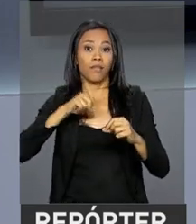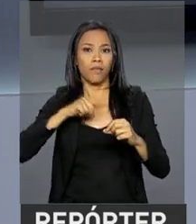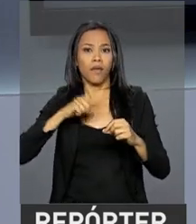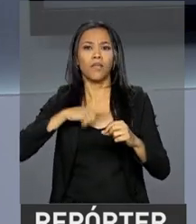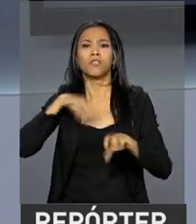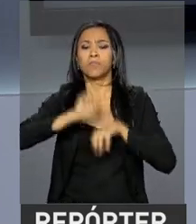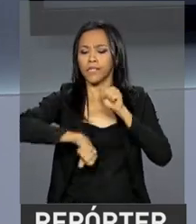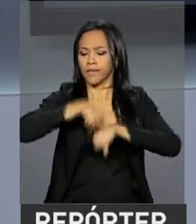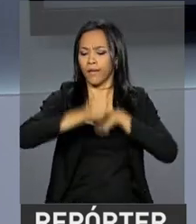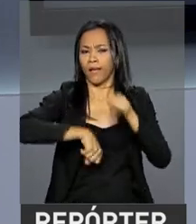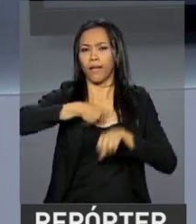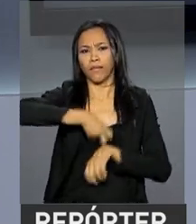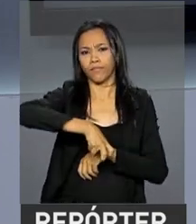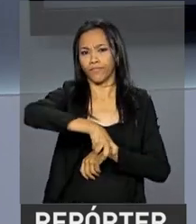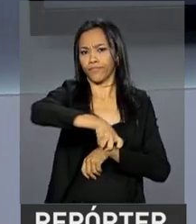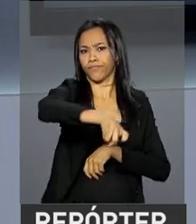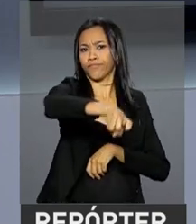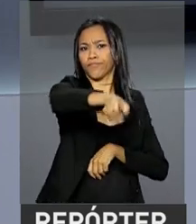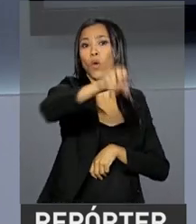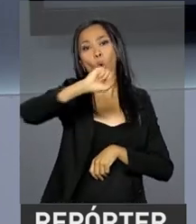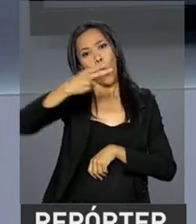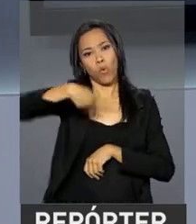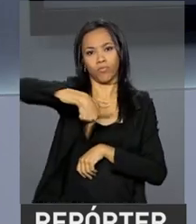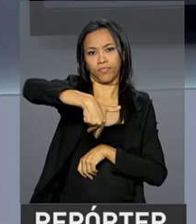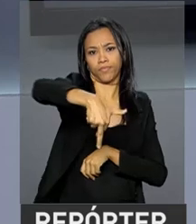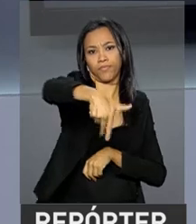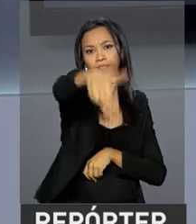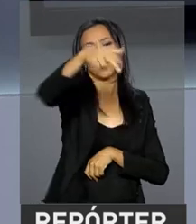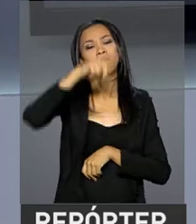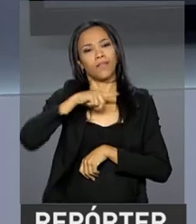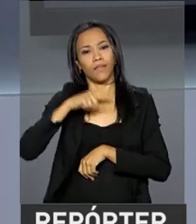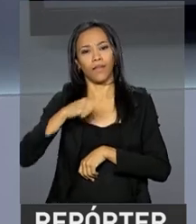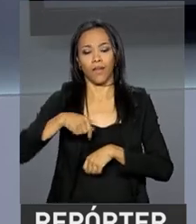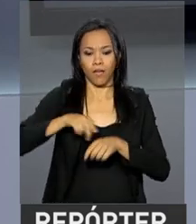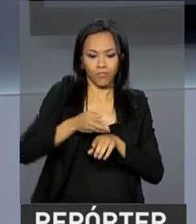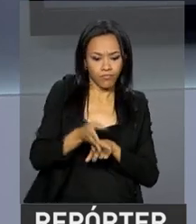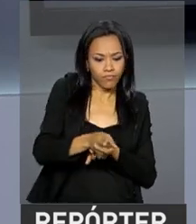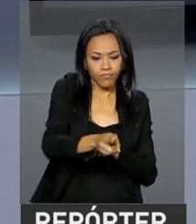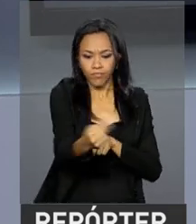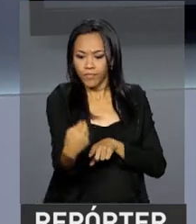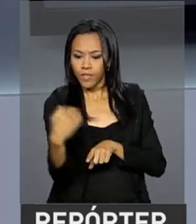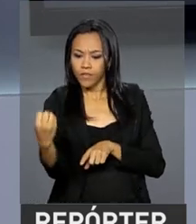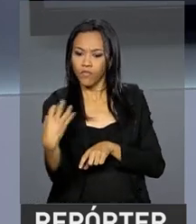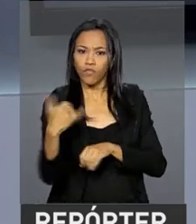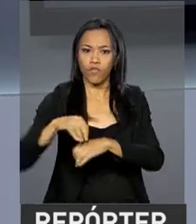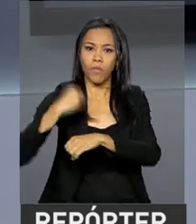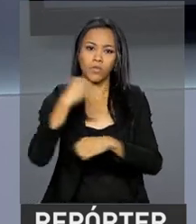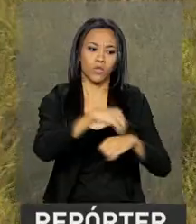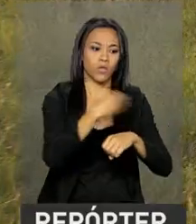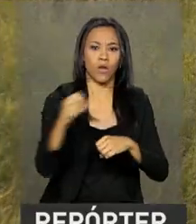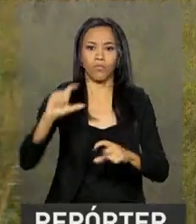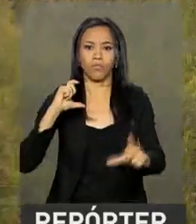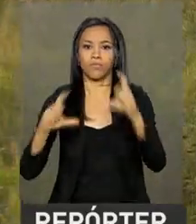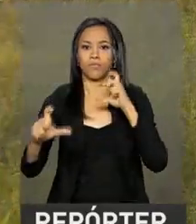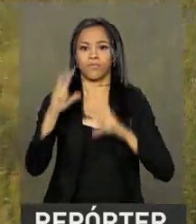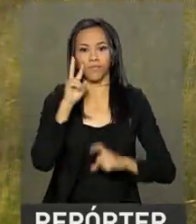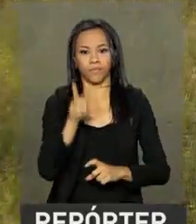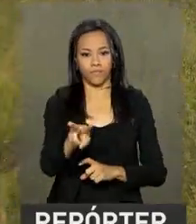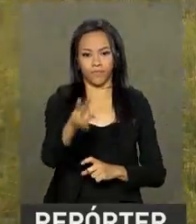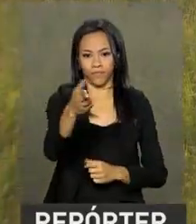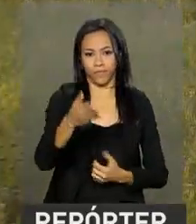de bicicleta ou a pé a maior trilha sinalizada em uma unidade de conservação do país.